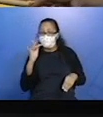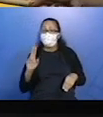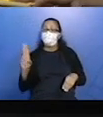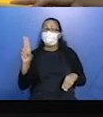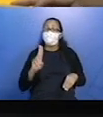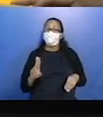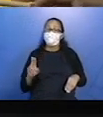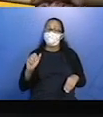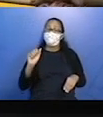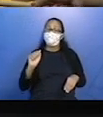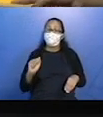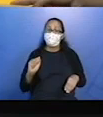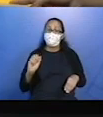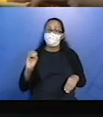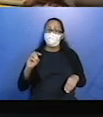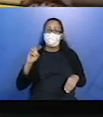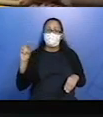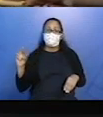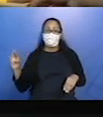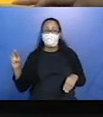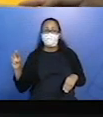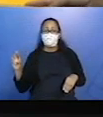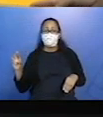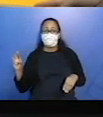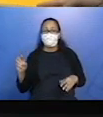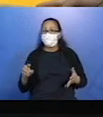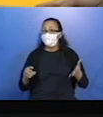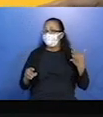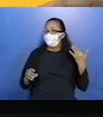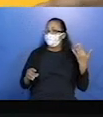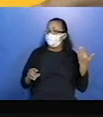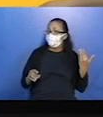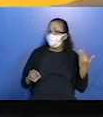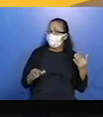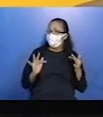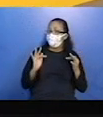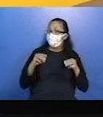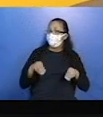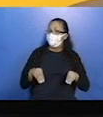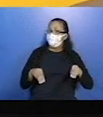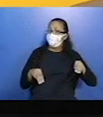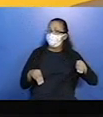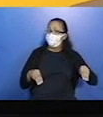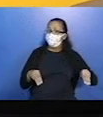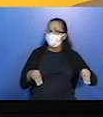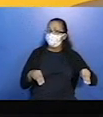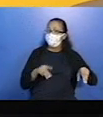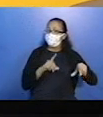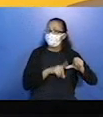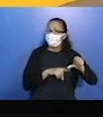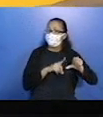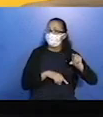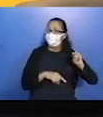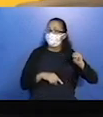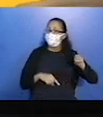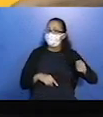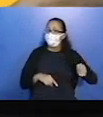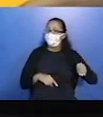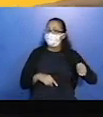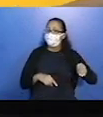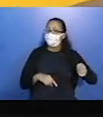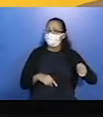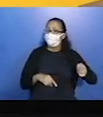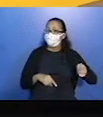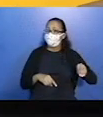de vocês. Olha, no passado, a terminação com M. E no futuro aqui, em regra, normalmente